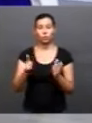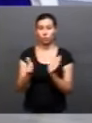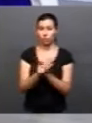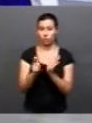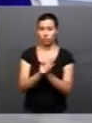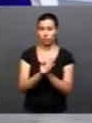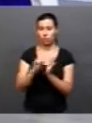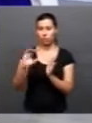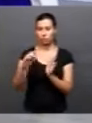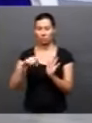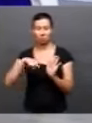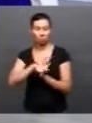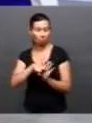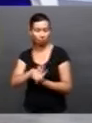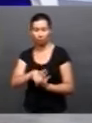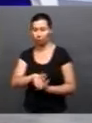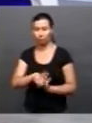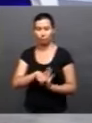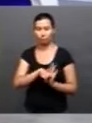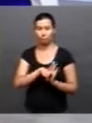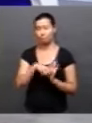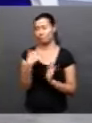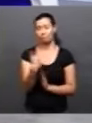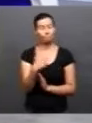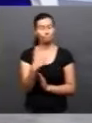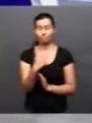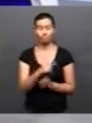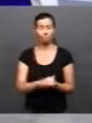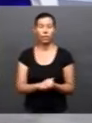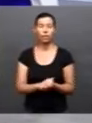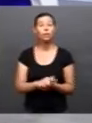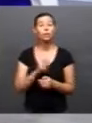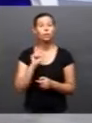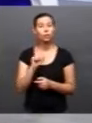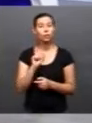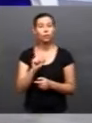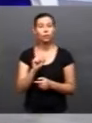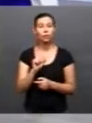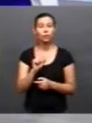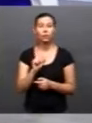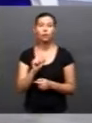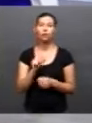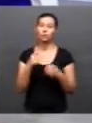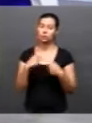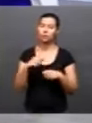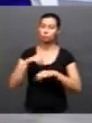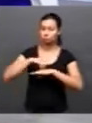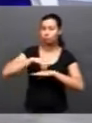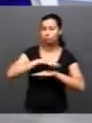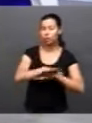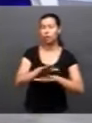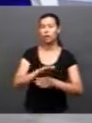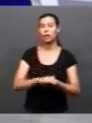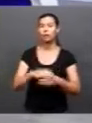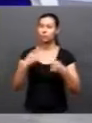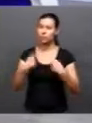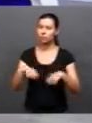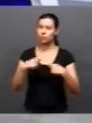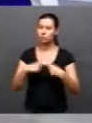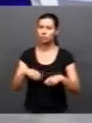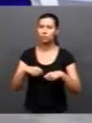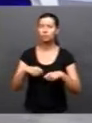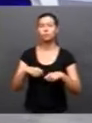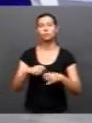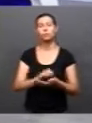jornalismo que tem esse ganho. Uhum. Ele está muito ainda naquela posição, olha, temos que divulgar, temos que colocar para fora. Mas espera